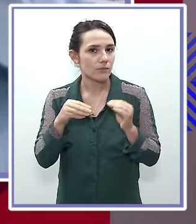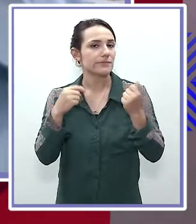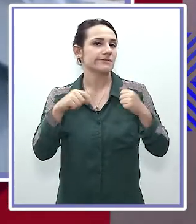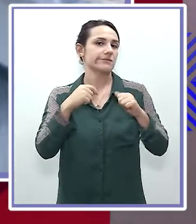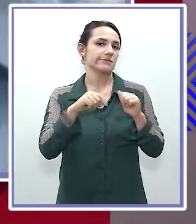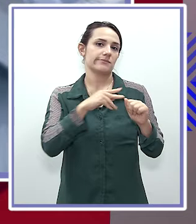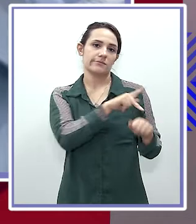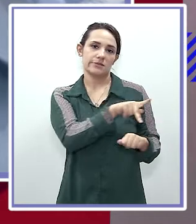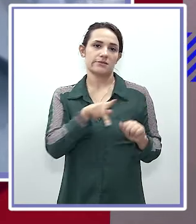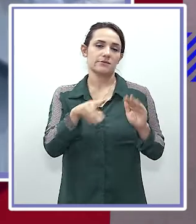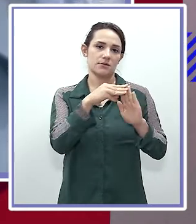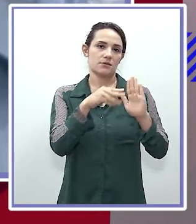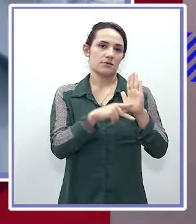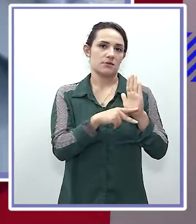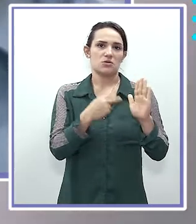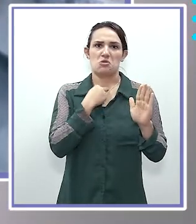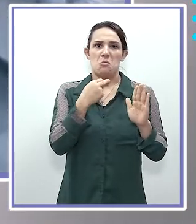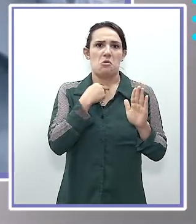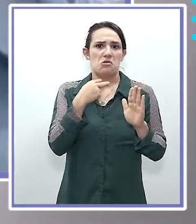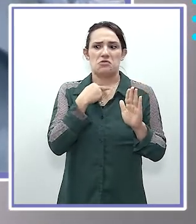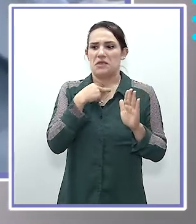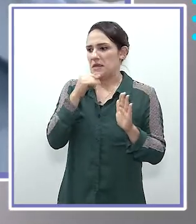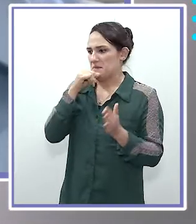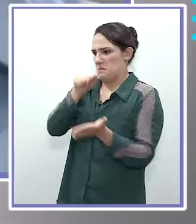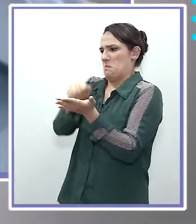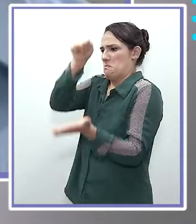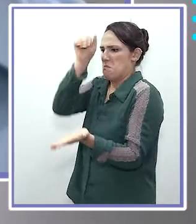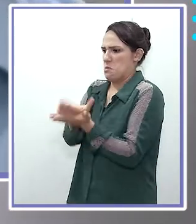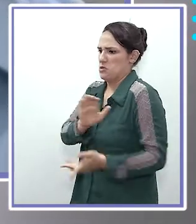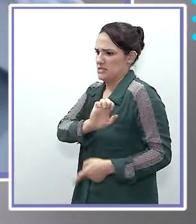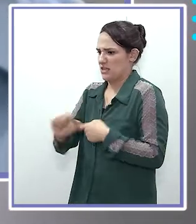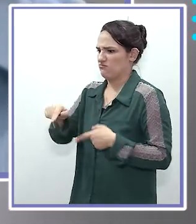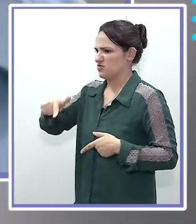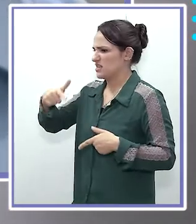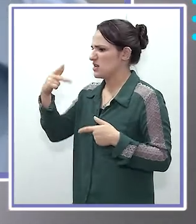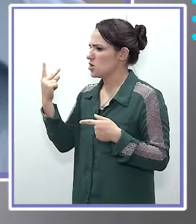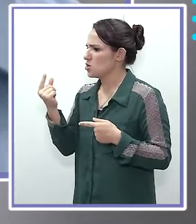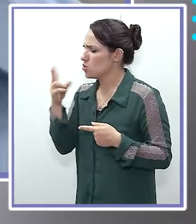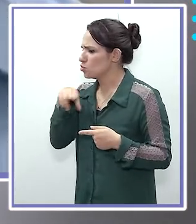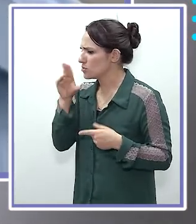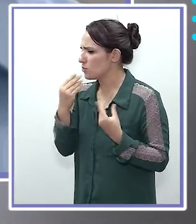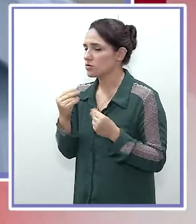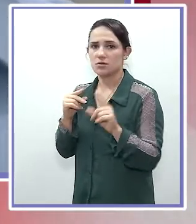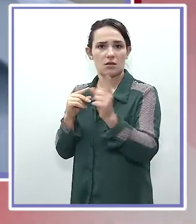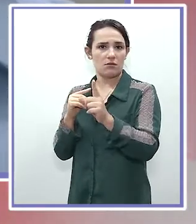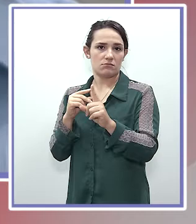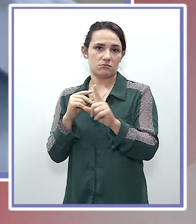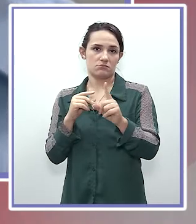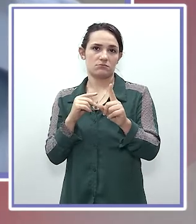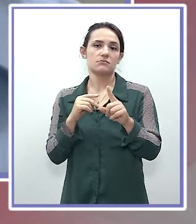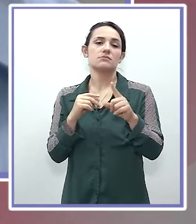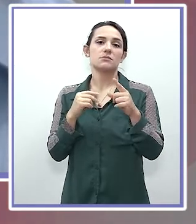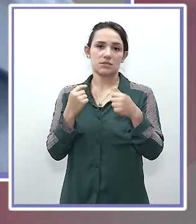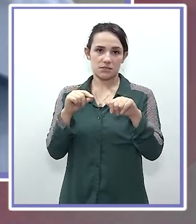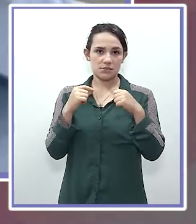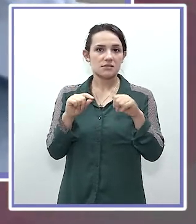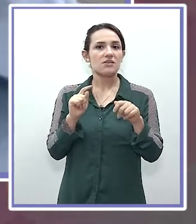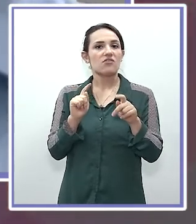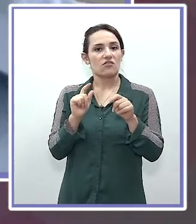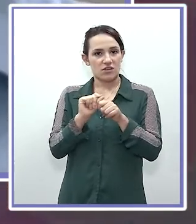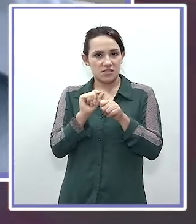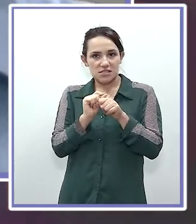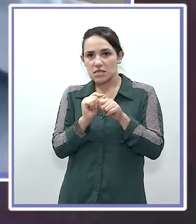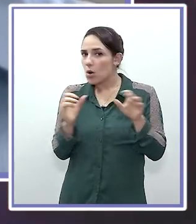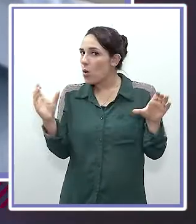feito punindo determinadas regiões, vai ser feito provavelmente por horário, provavelmente para todas as regiões do